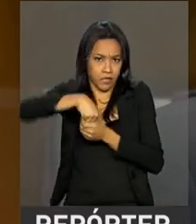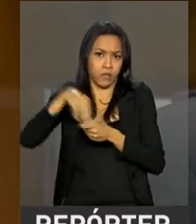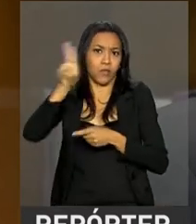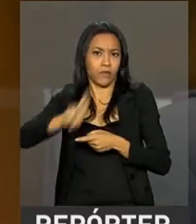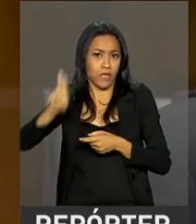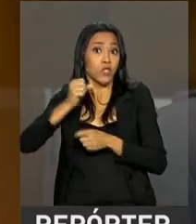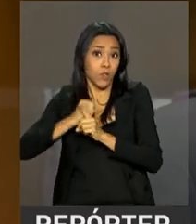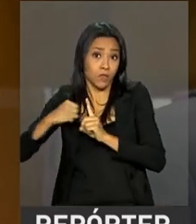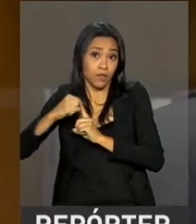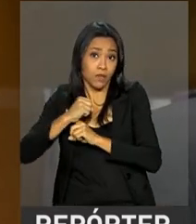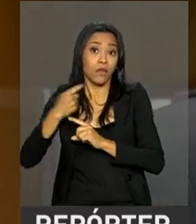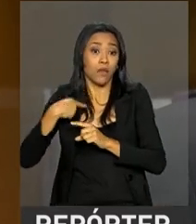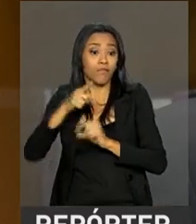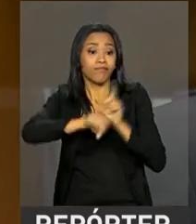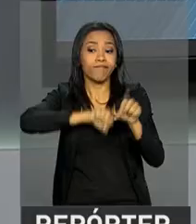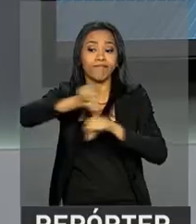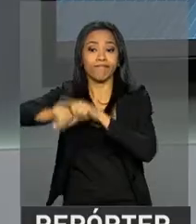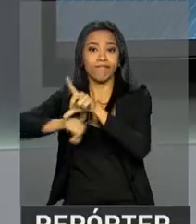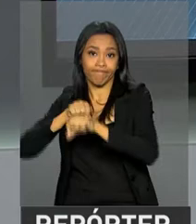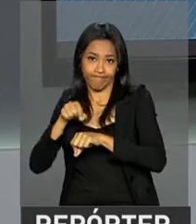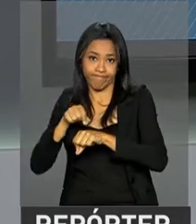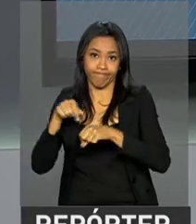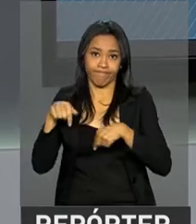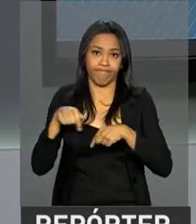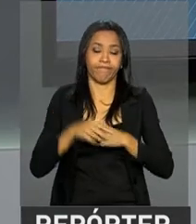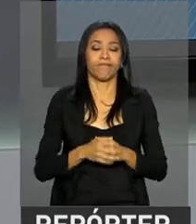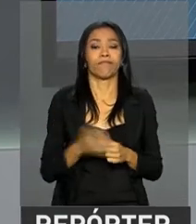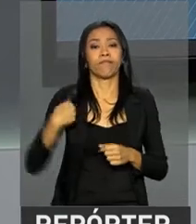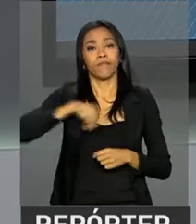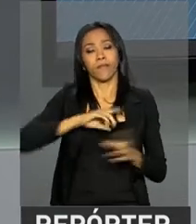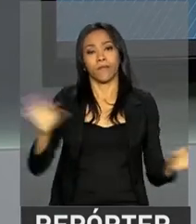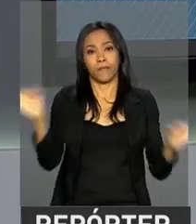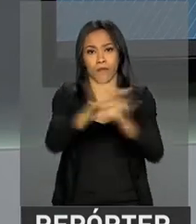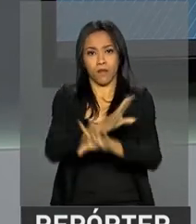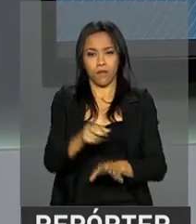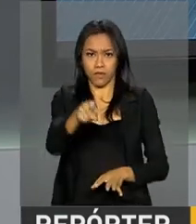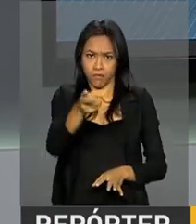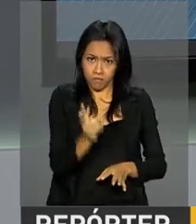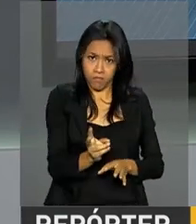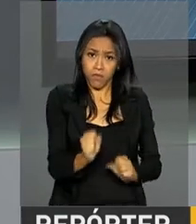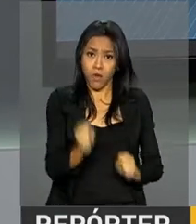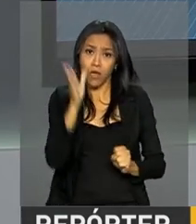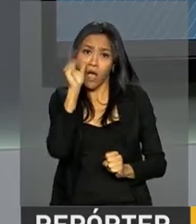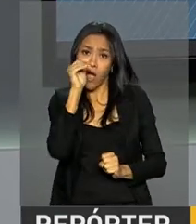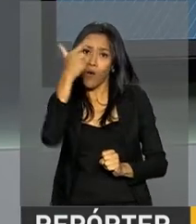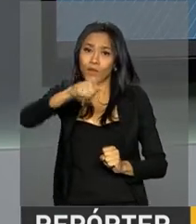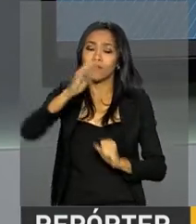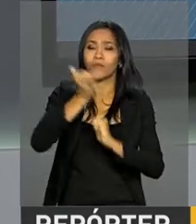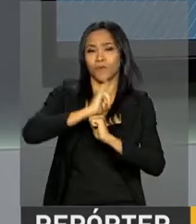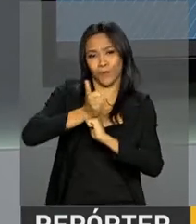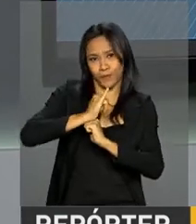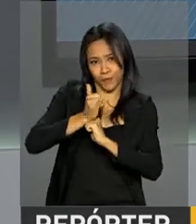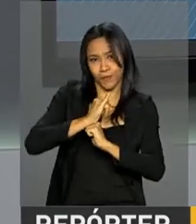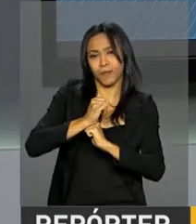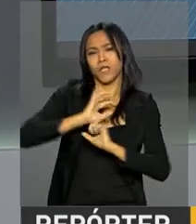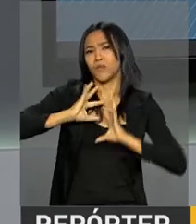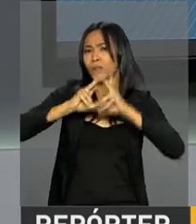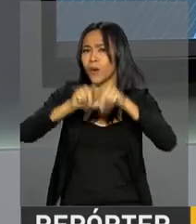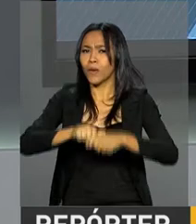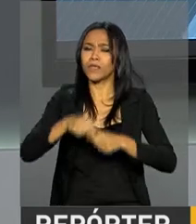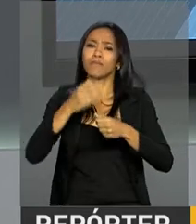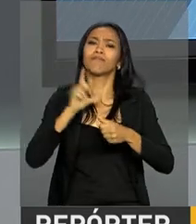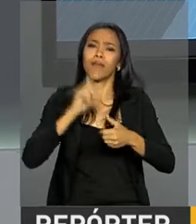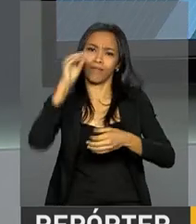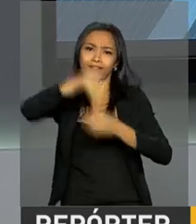social que faz essa seleção nós ficamos por aqui você pode rever as reportagens no youtube e toda a nossa